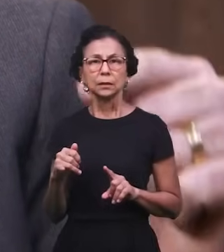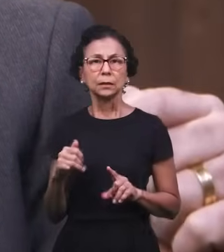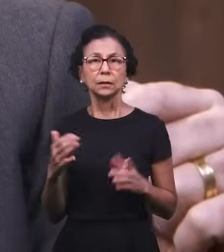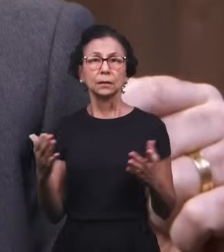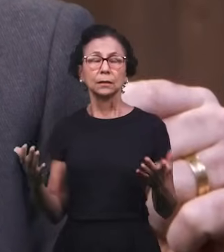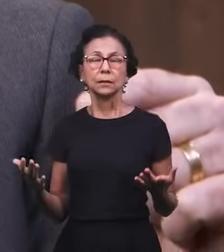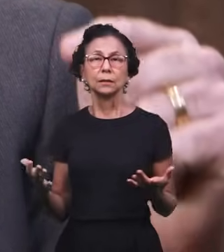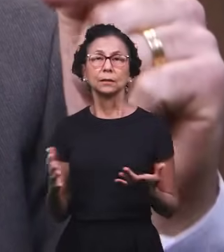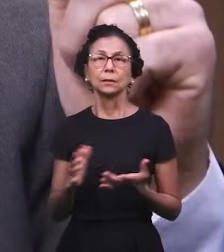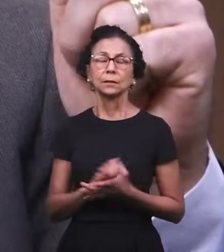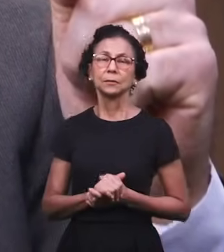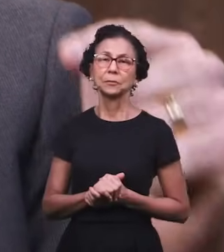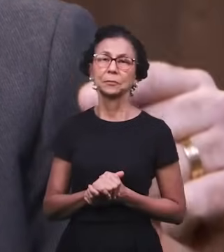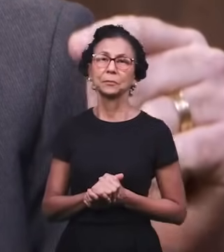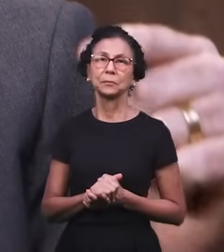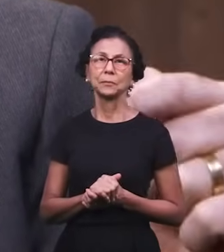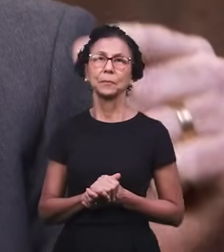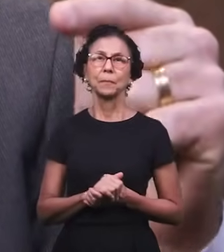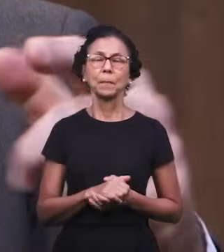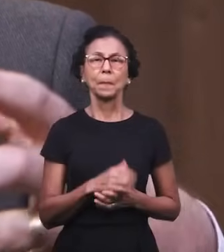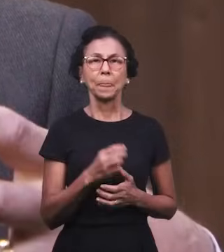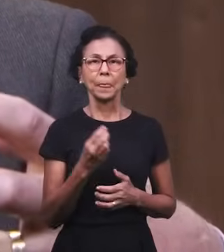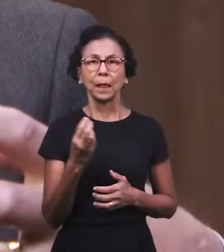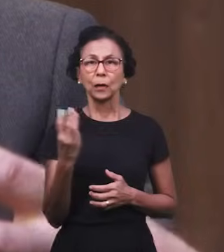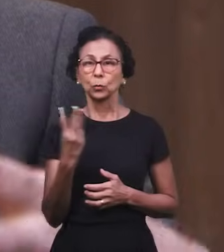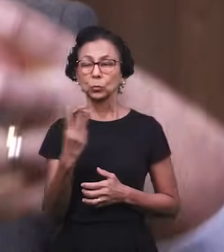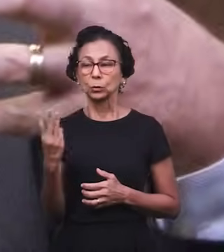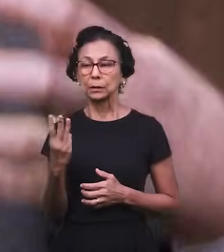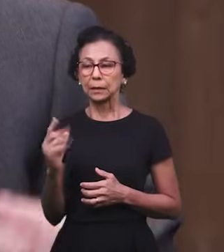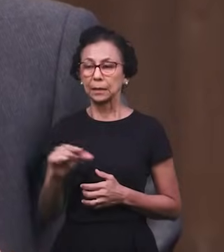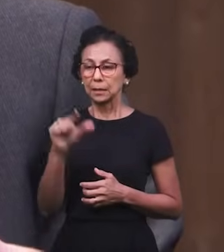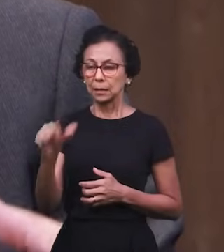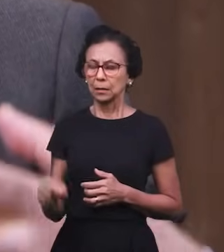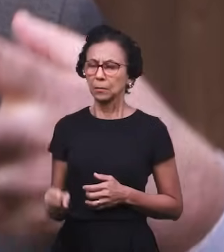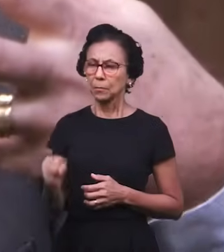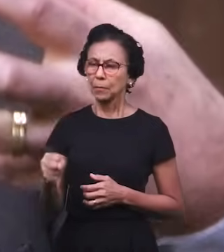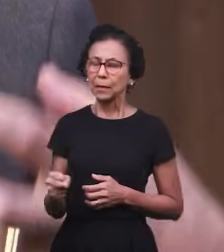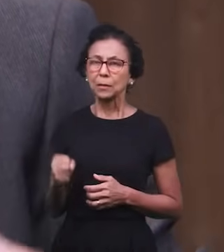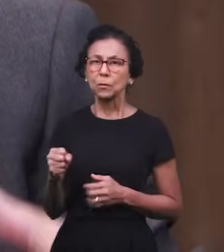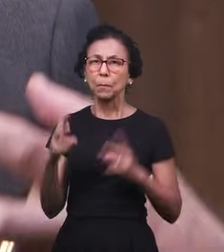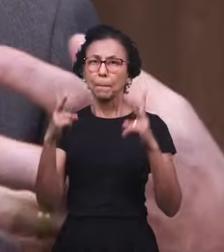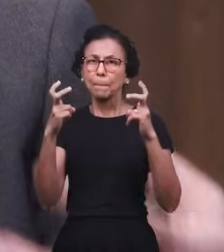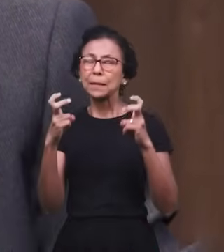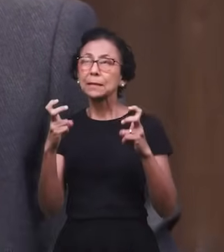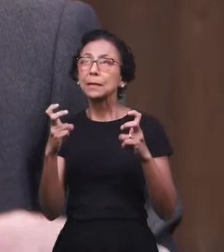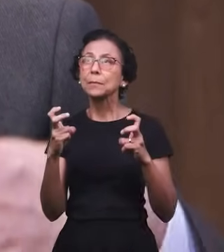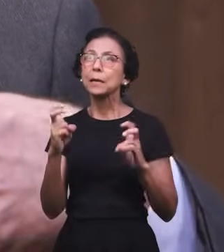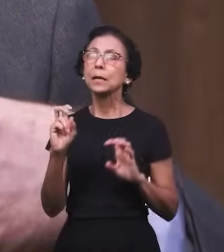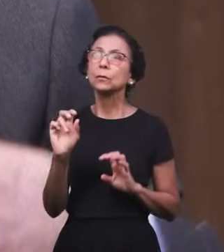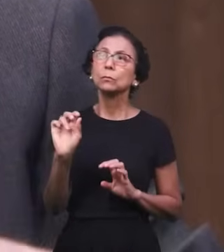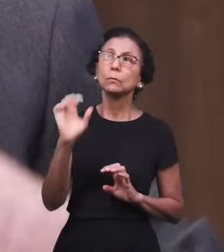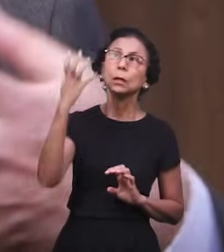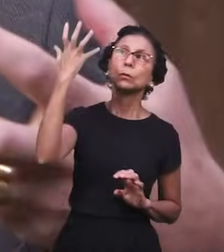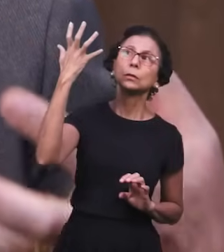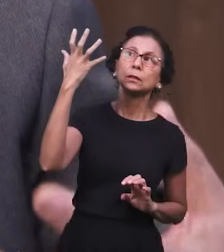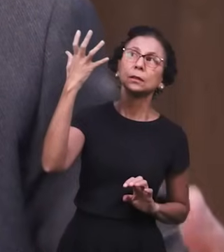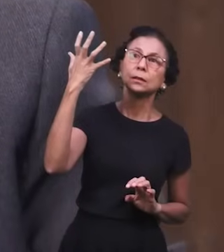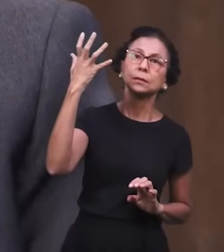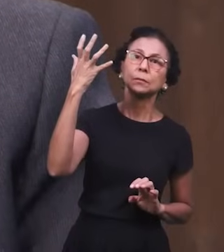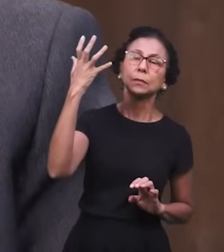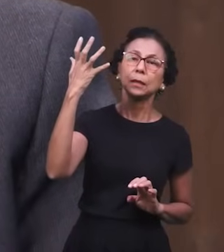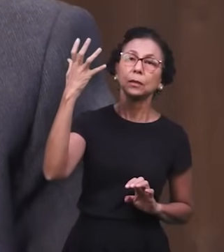trago novas de grande alegria. Então o Natal é isso, é novas de grande alegria. É